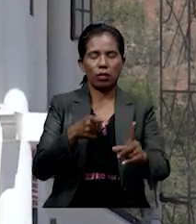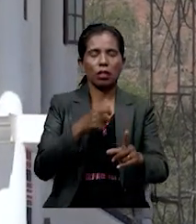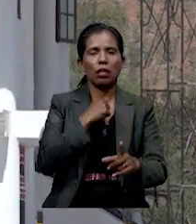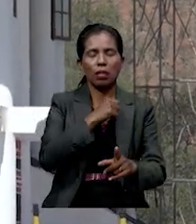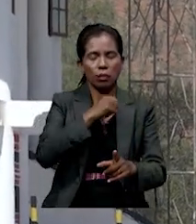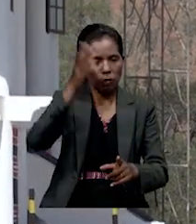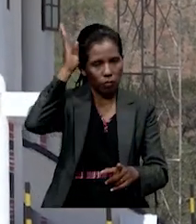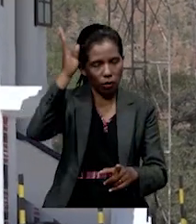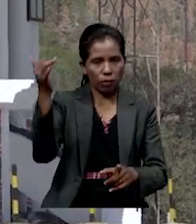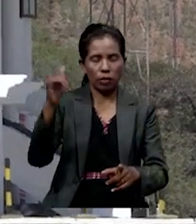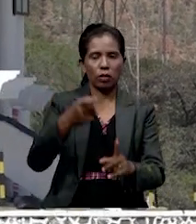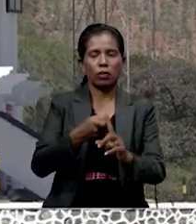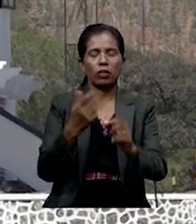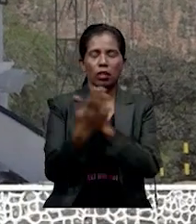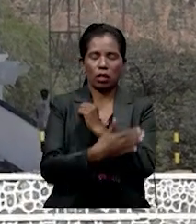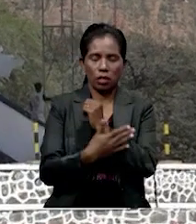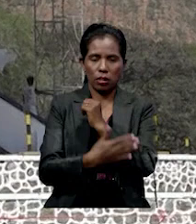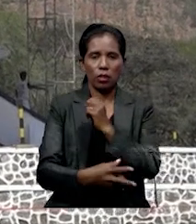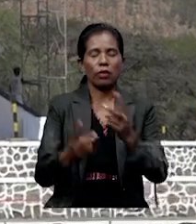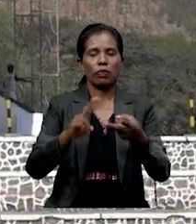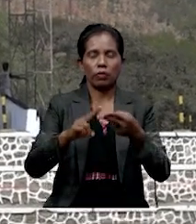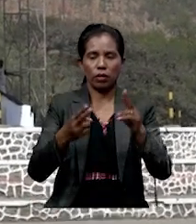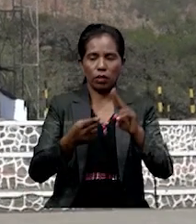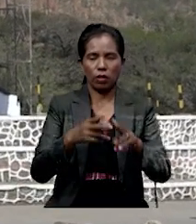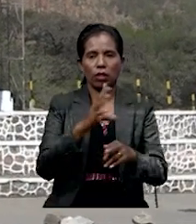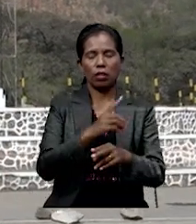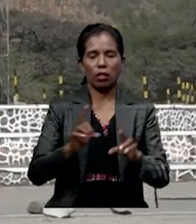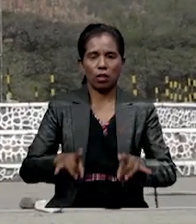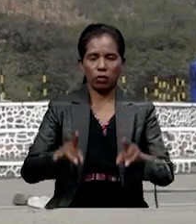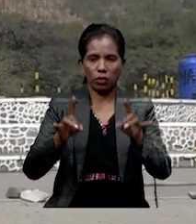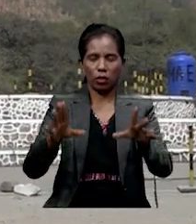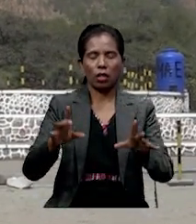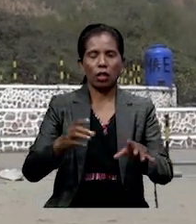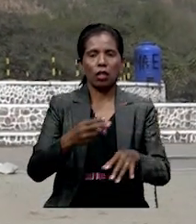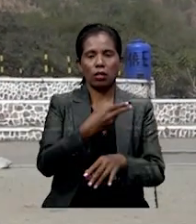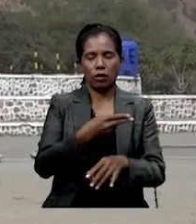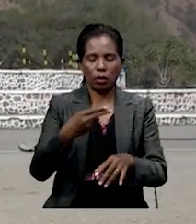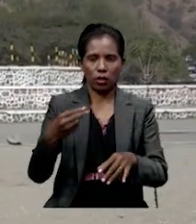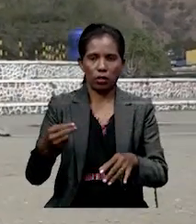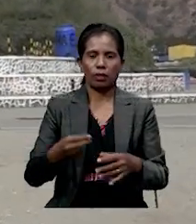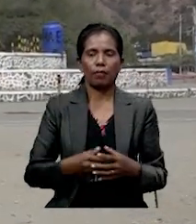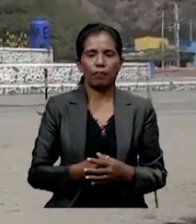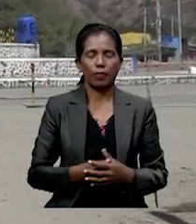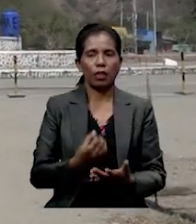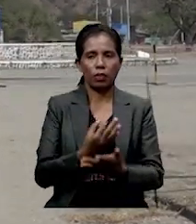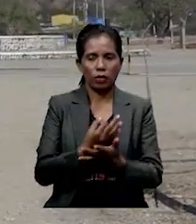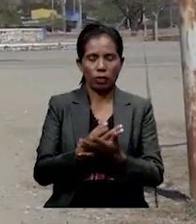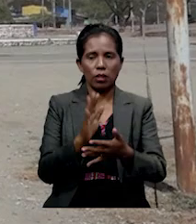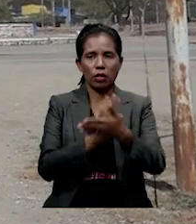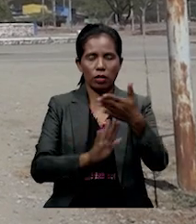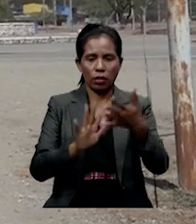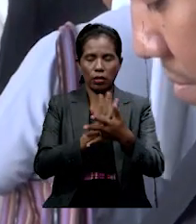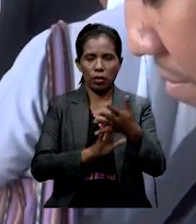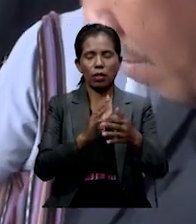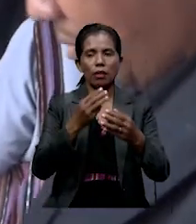Sira Rusi nação vizinho Hanesan Darwin Atambua no Cupang NTT. Orçamento para cerimônia de recessão